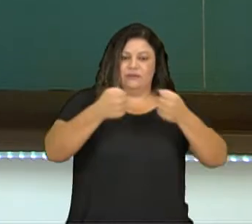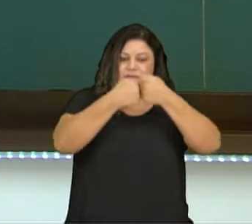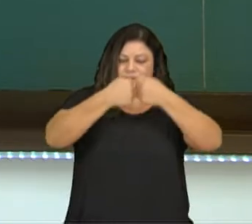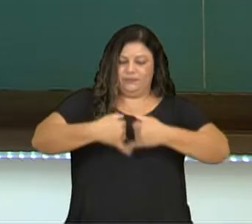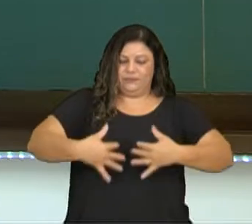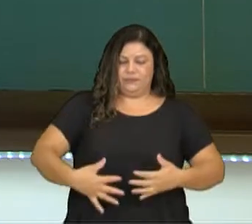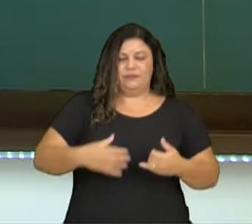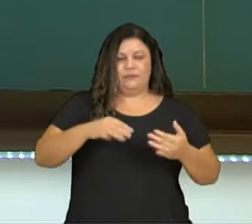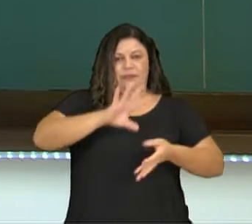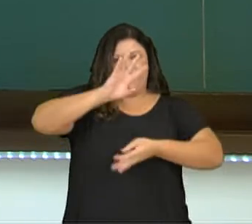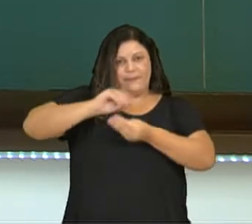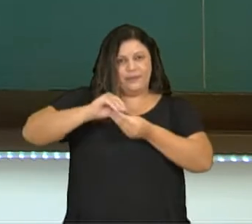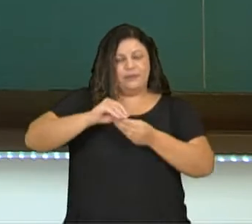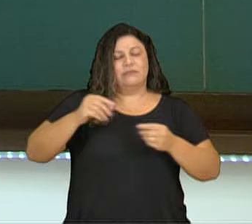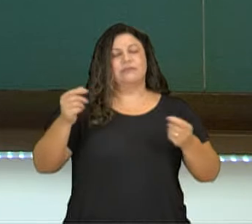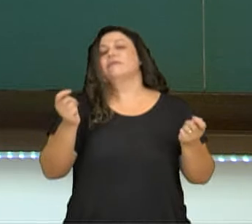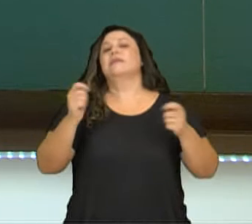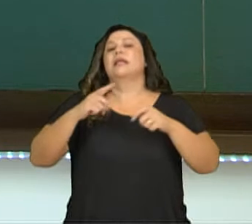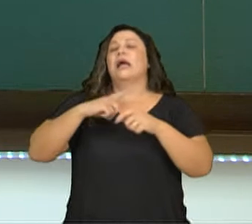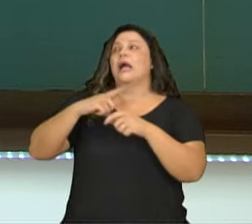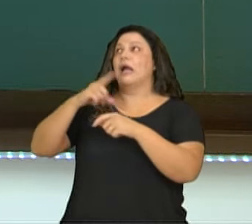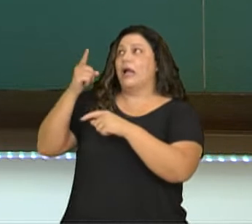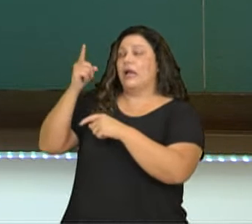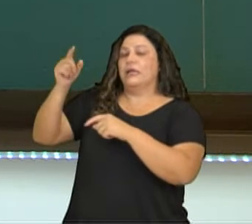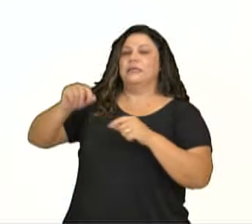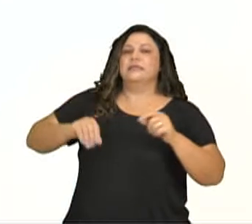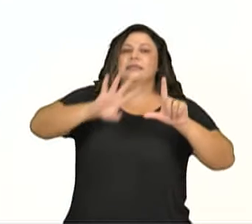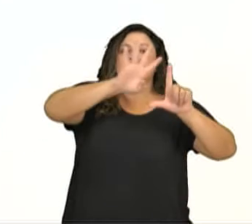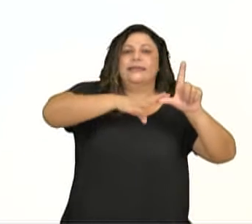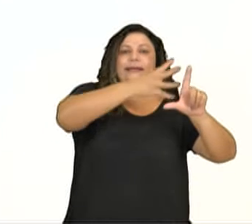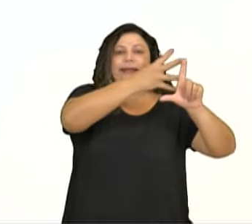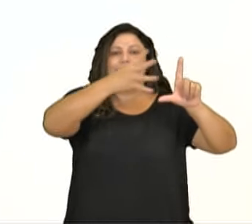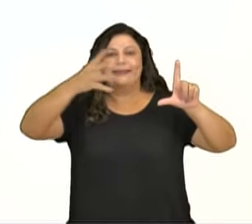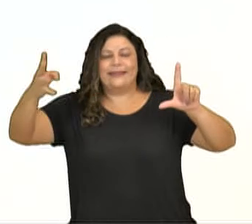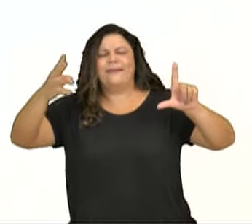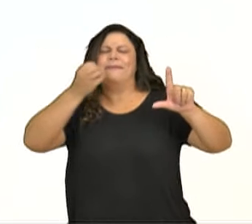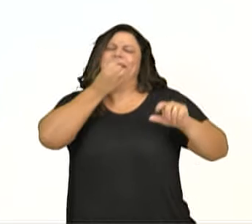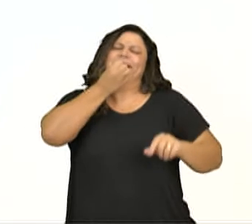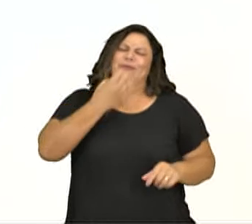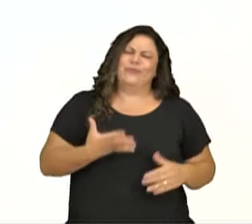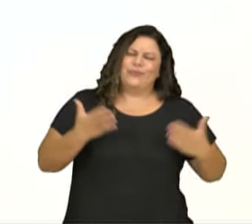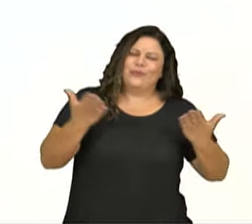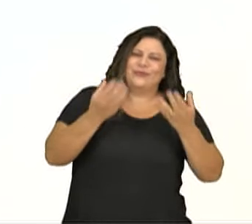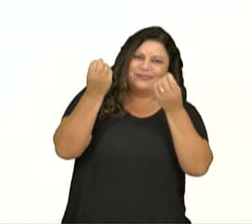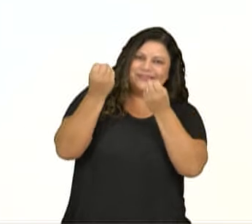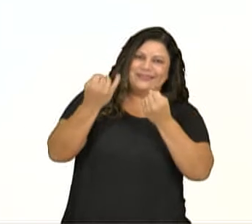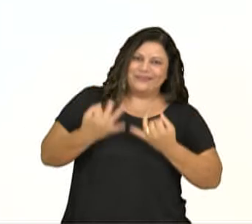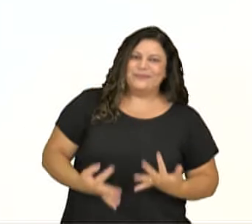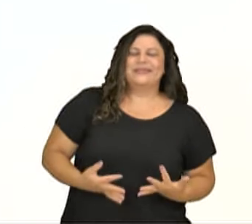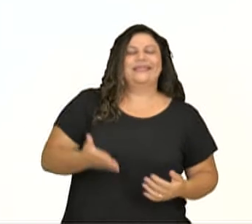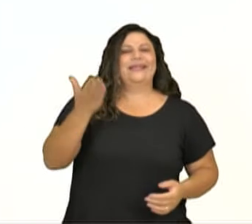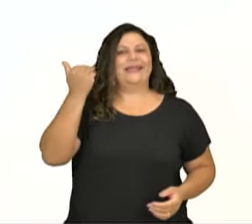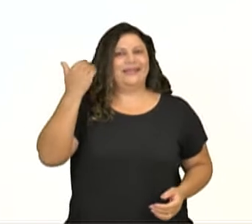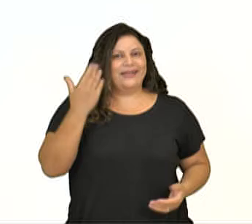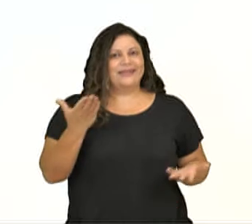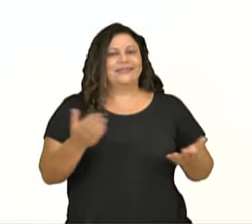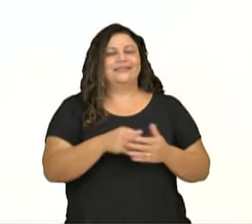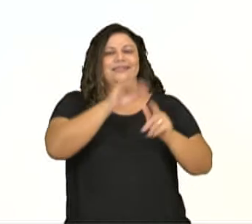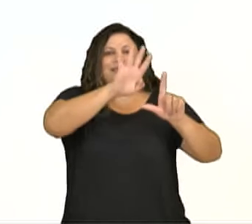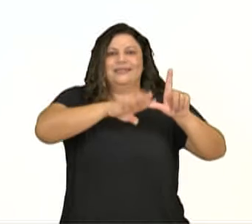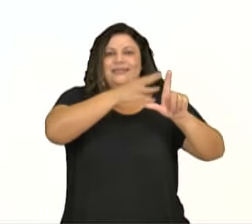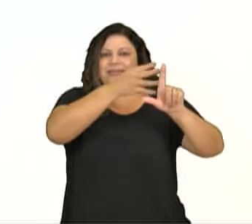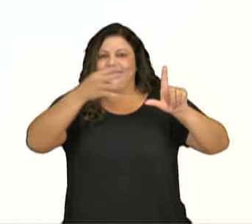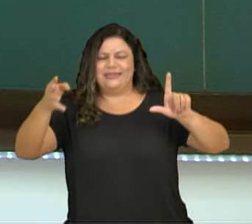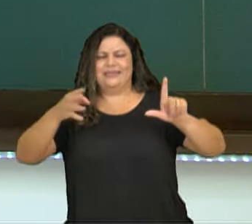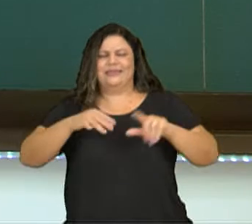uma circunferência, eu trouxe em tabela. Em tabela fica bem bom. Eu já falei para vocês antes da tabela dos valores notáveis. Acho que